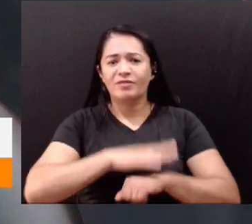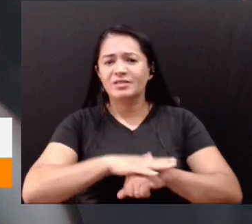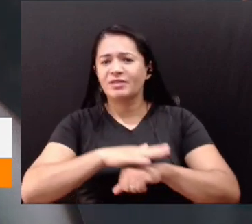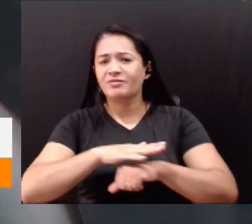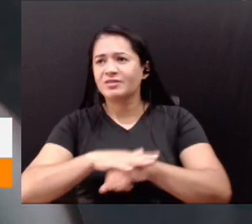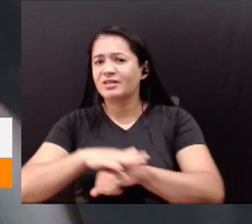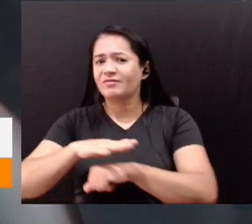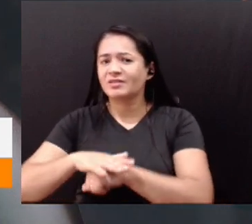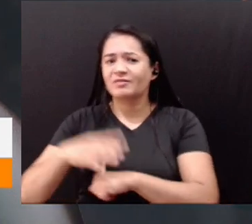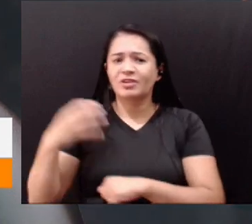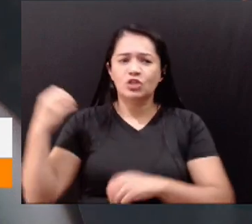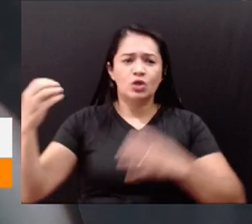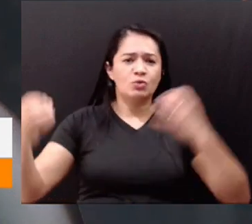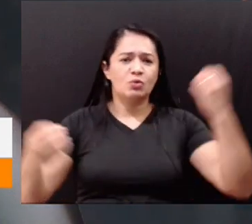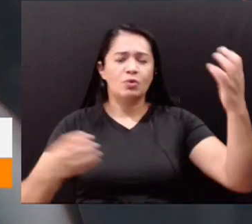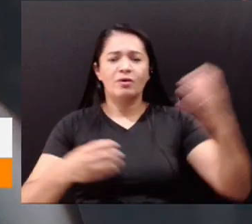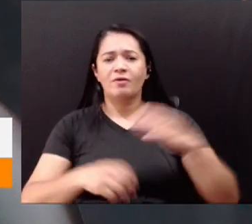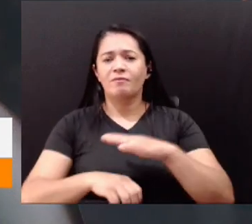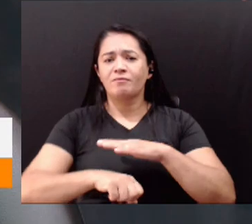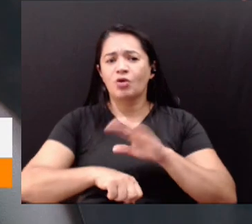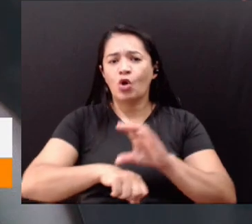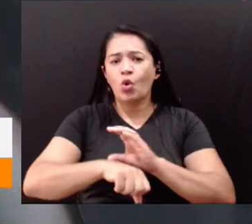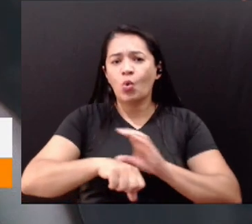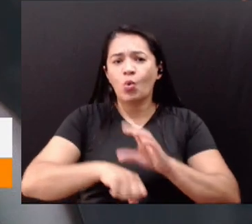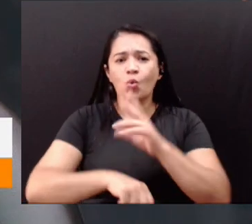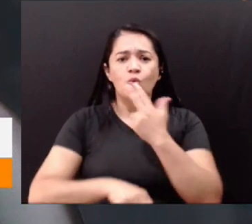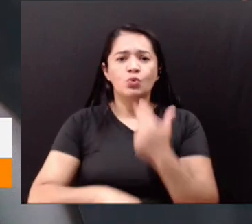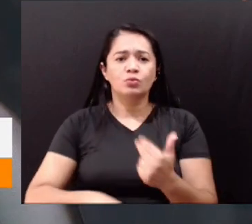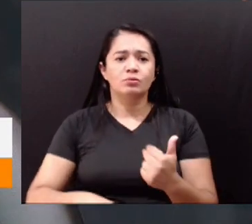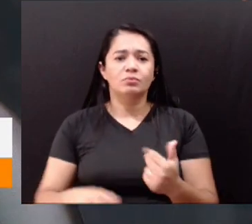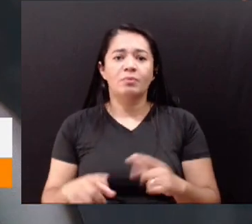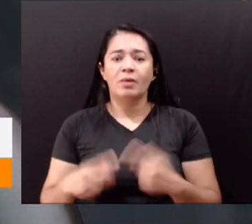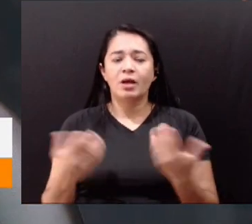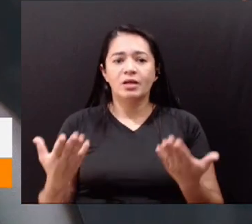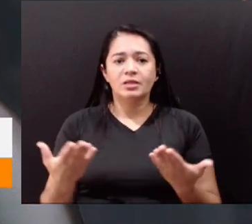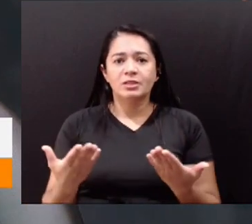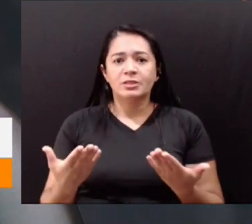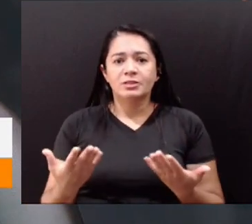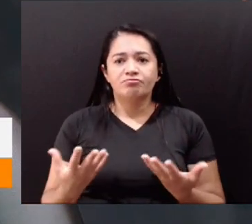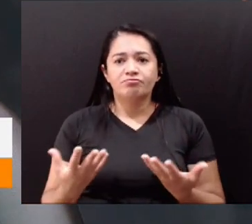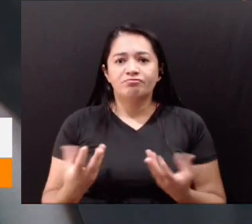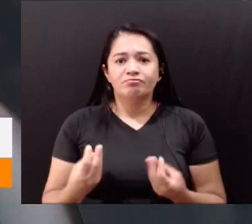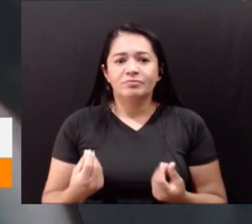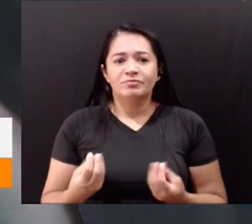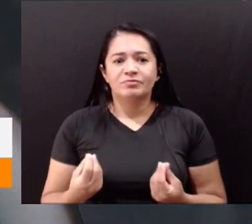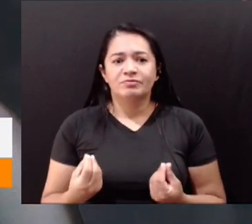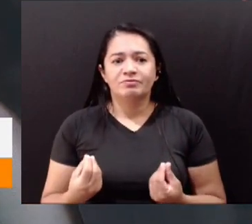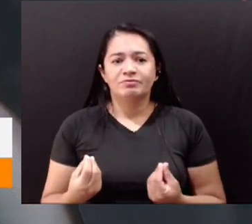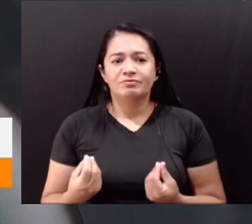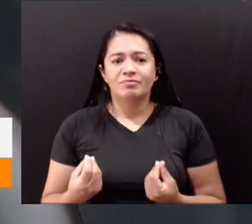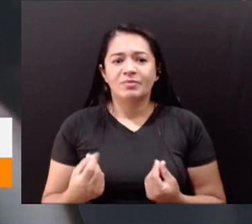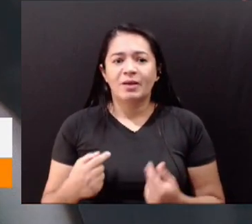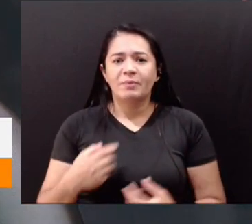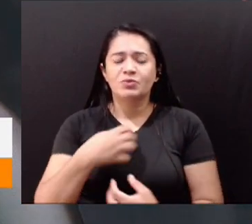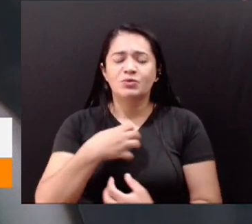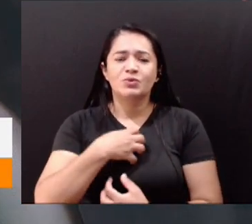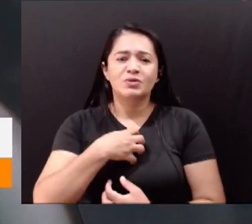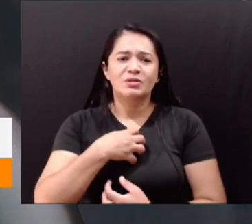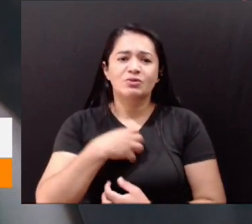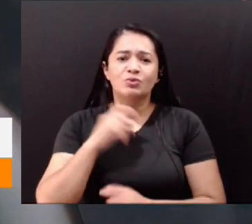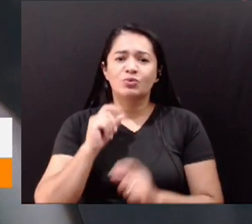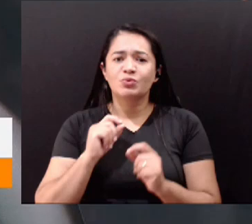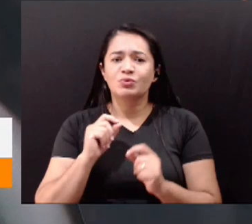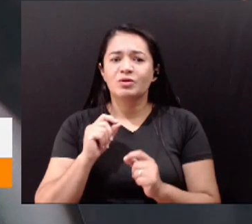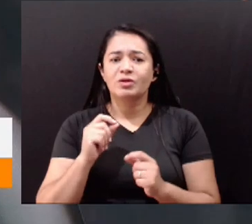fez muitos cursos de idioma, mas aí, em um determinado momento, ele diz: Mas eu sinto falta parece ter um